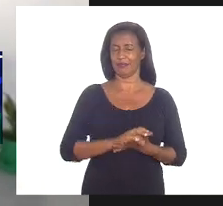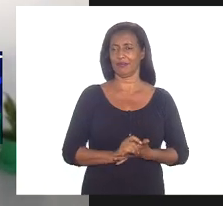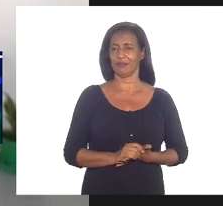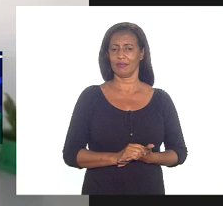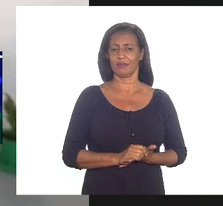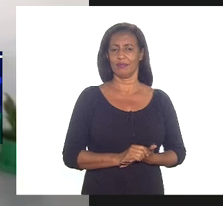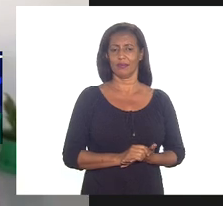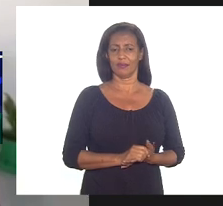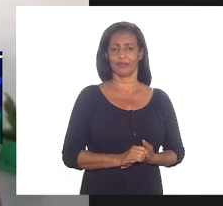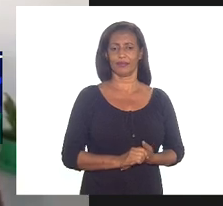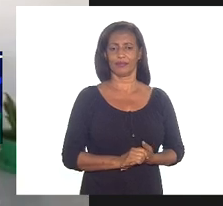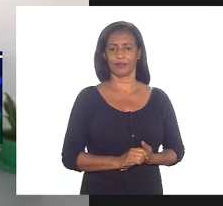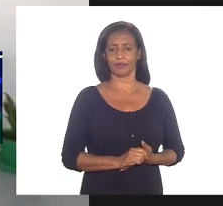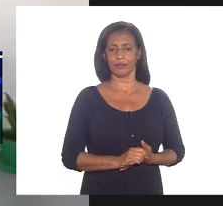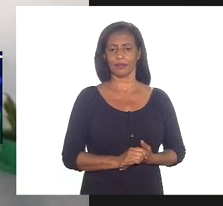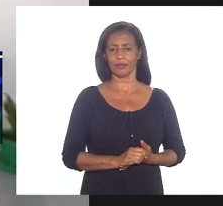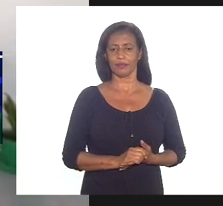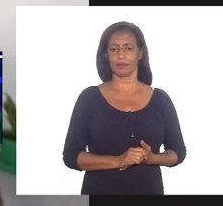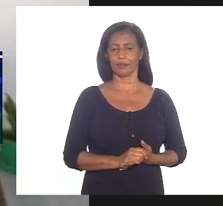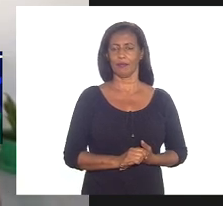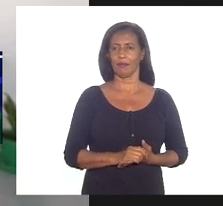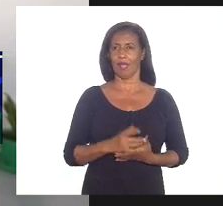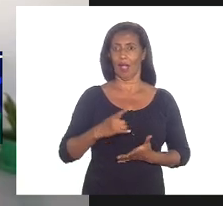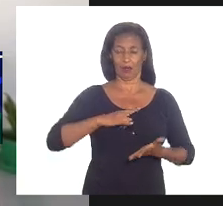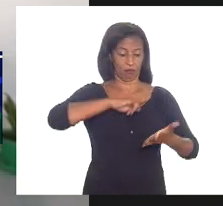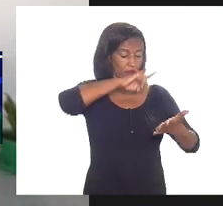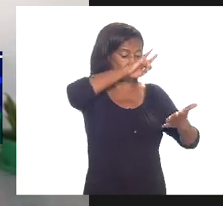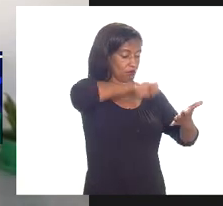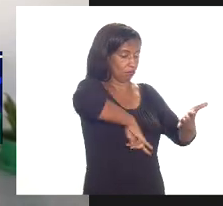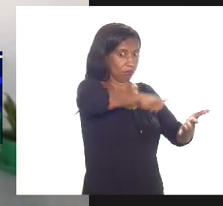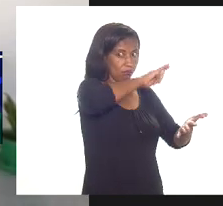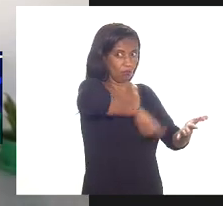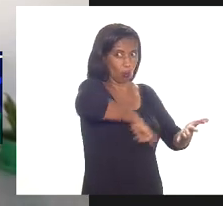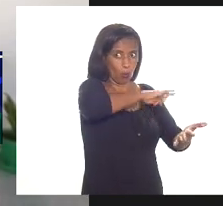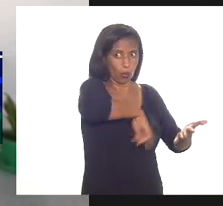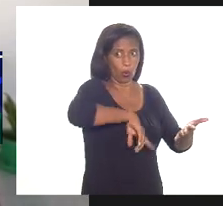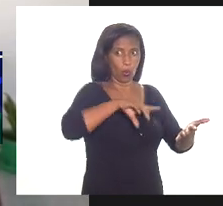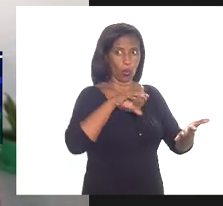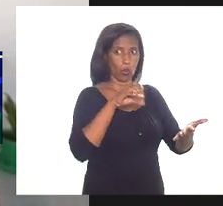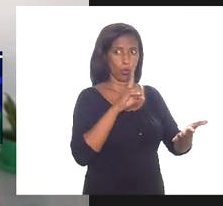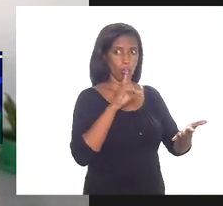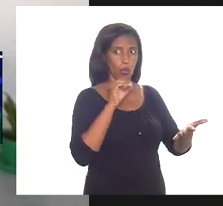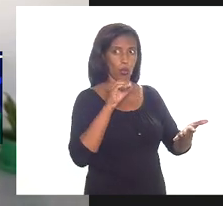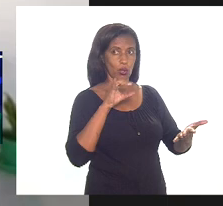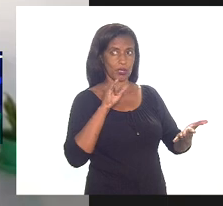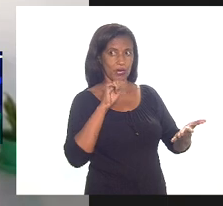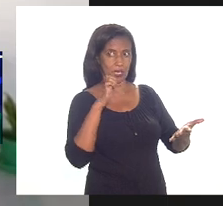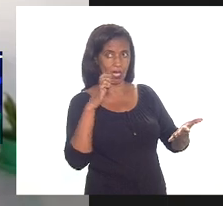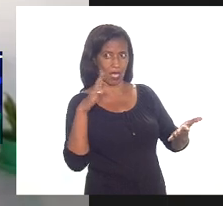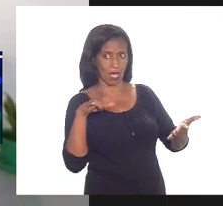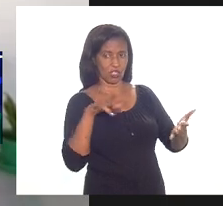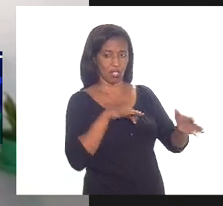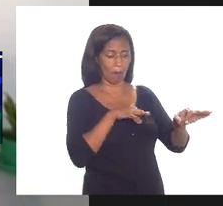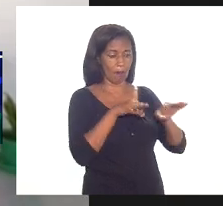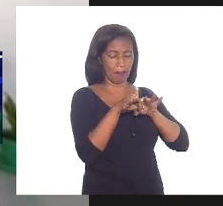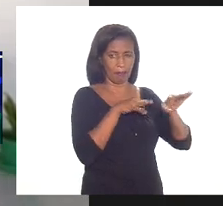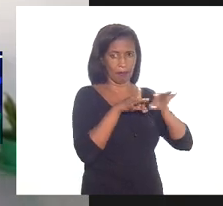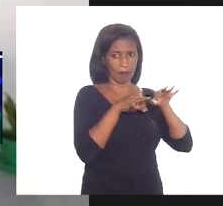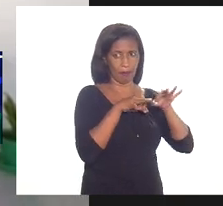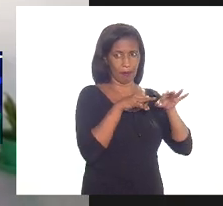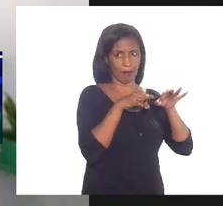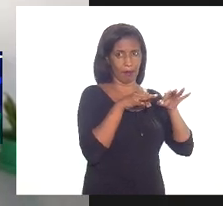a supostamente doce e que o governo estaria produzindo pra mim